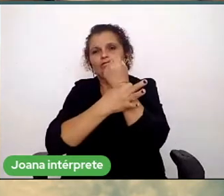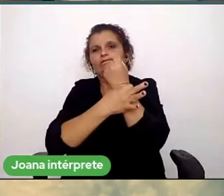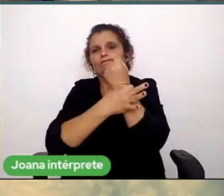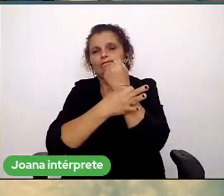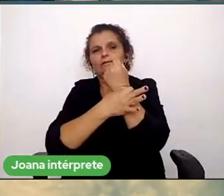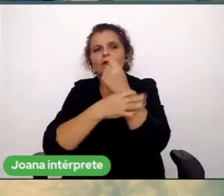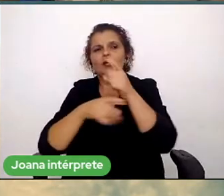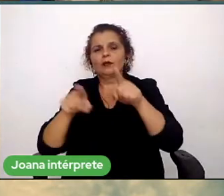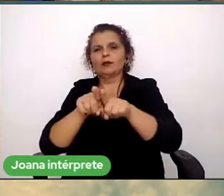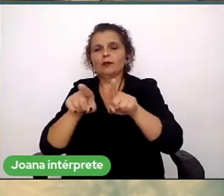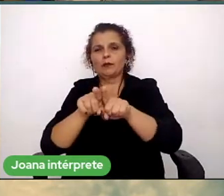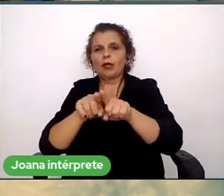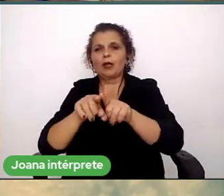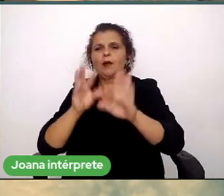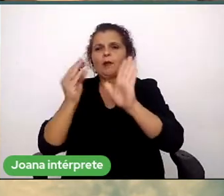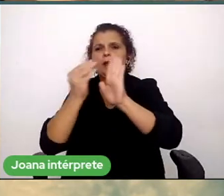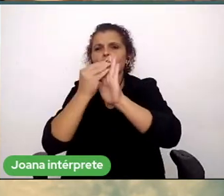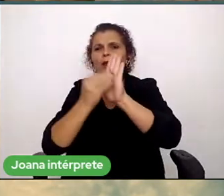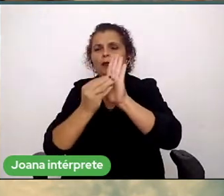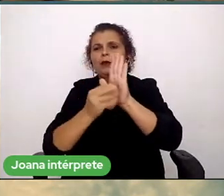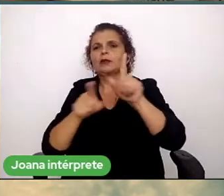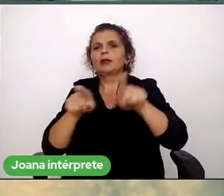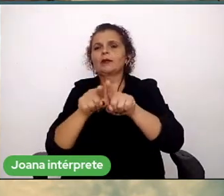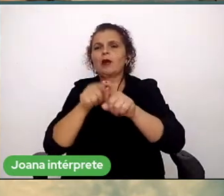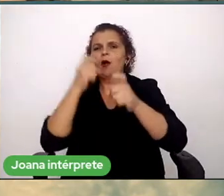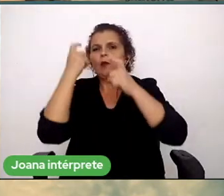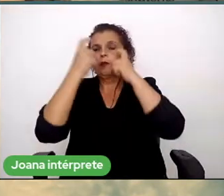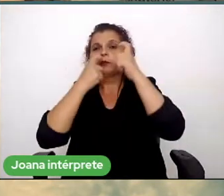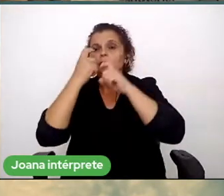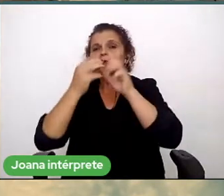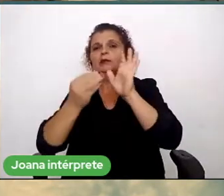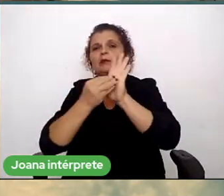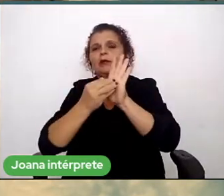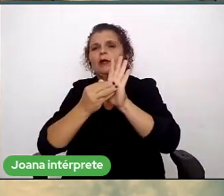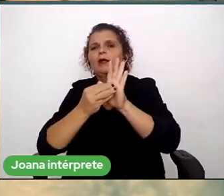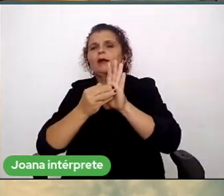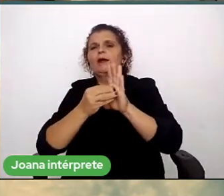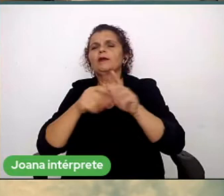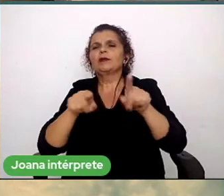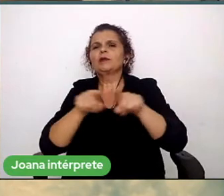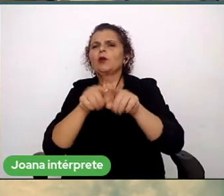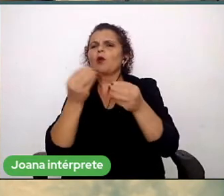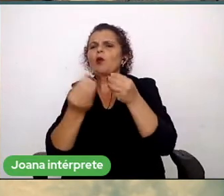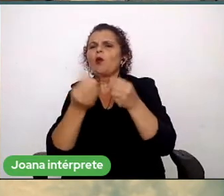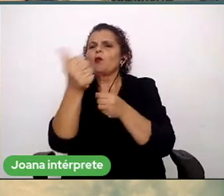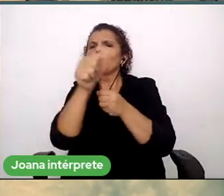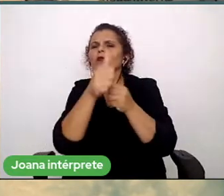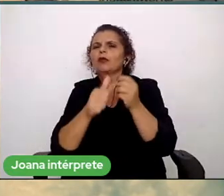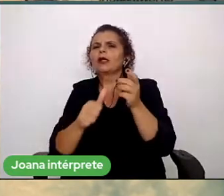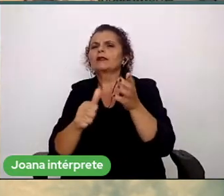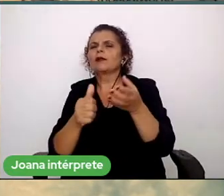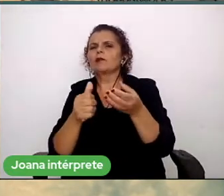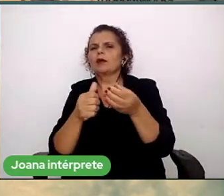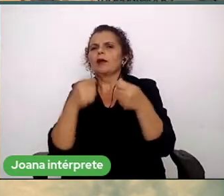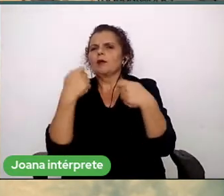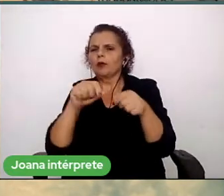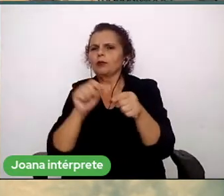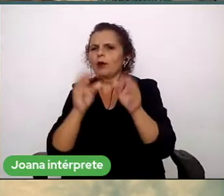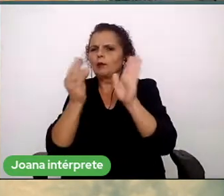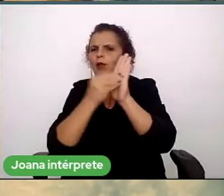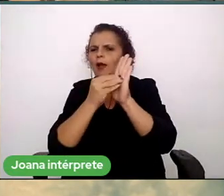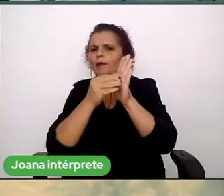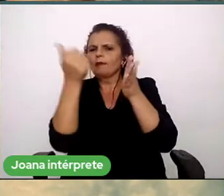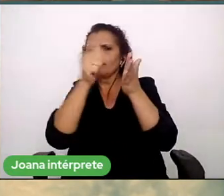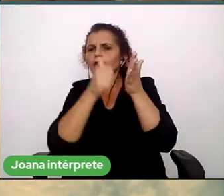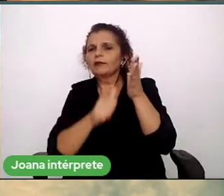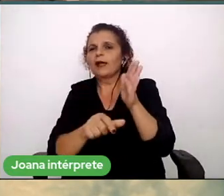premiar Então porque eu posso colocar isso trazer essa preocupação também quando eu monto a minha parte lá e que tipo de verificações automatizadas eu posso colocar na minha parte